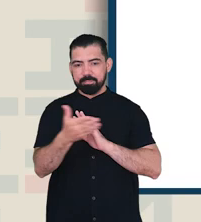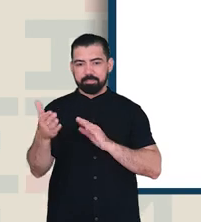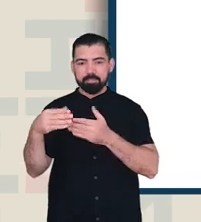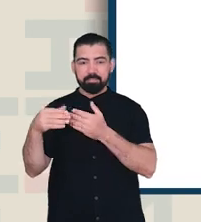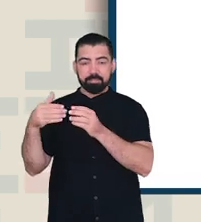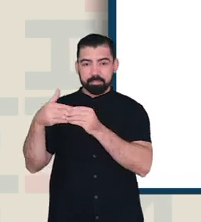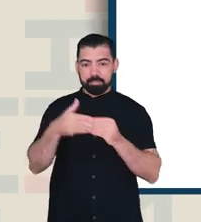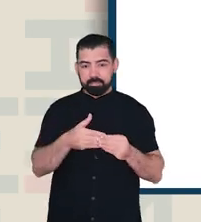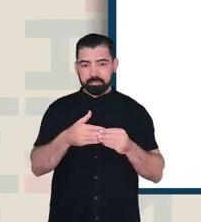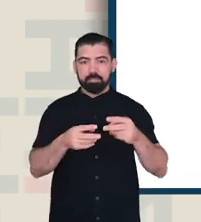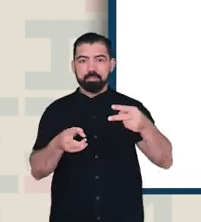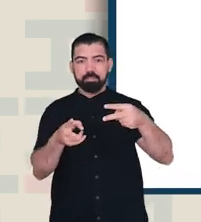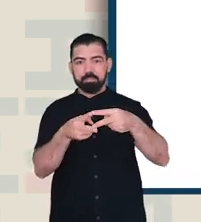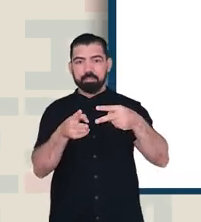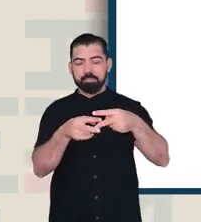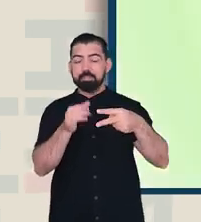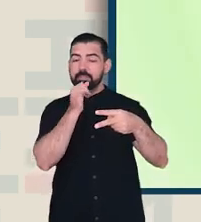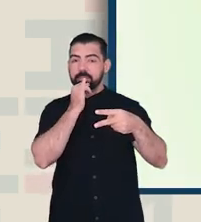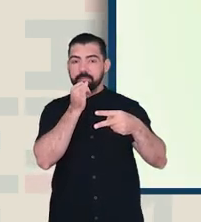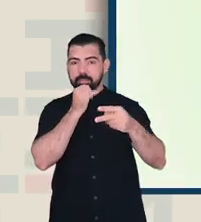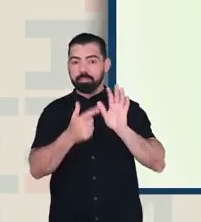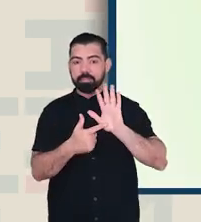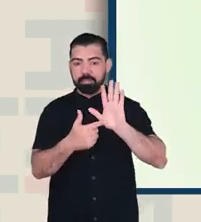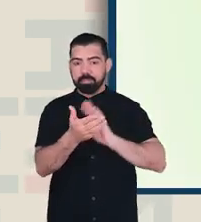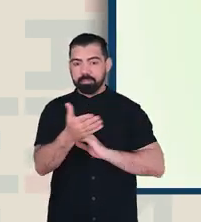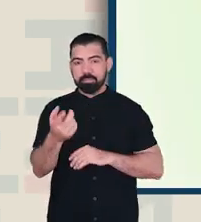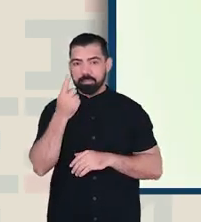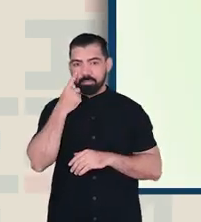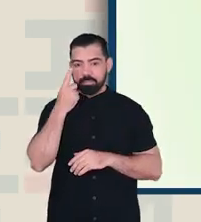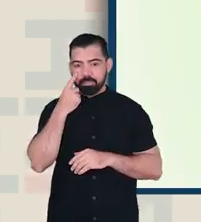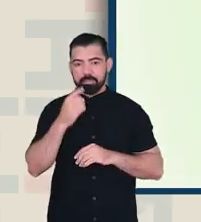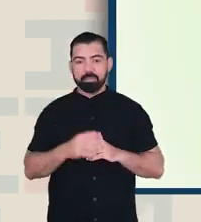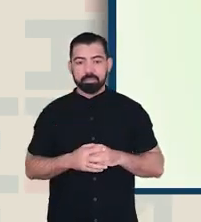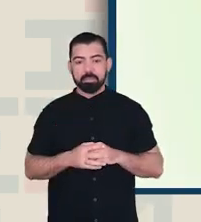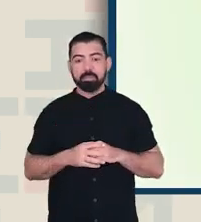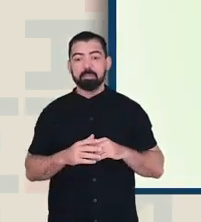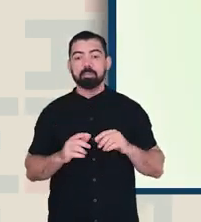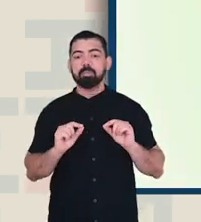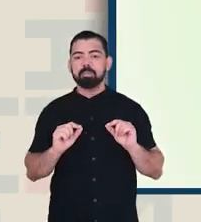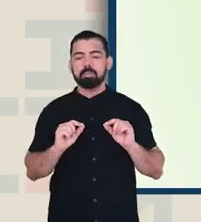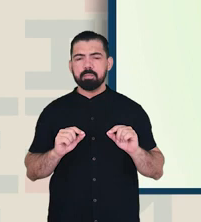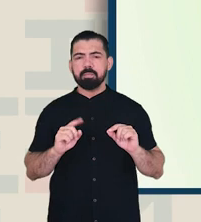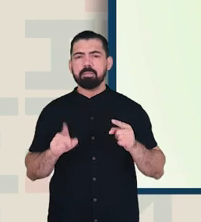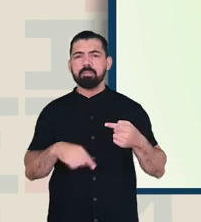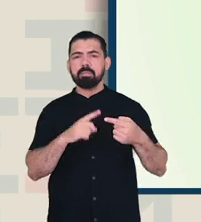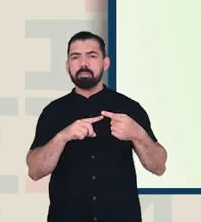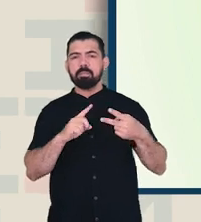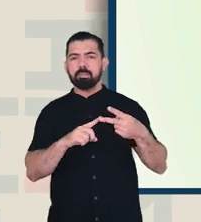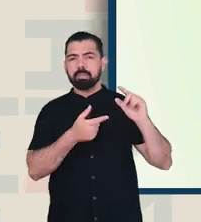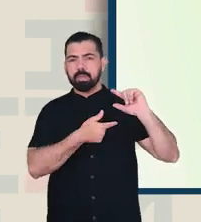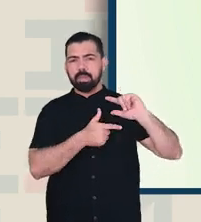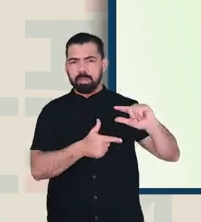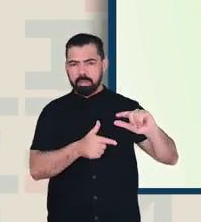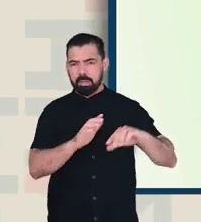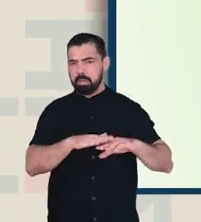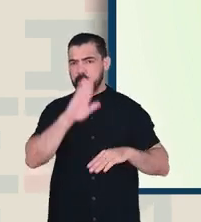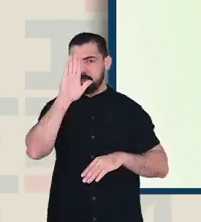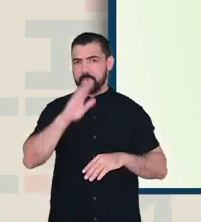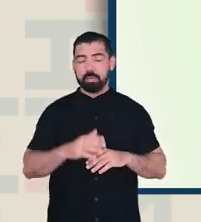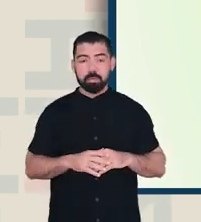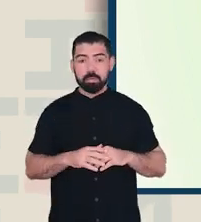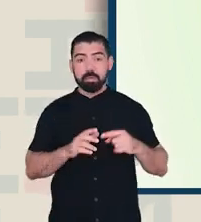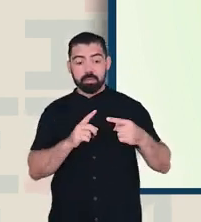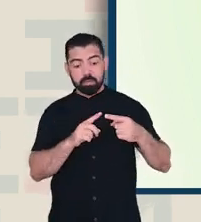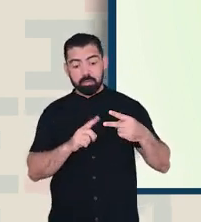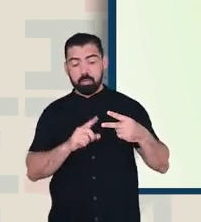Trouxe dois exemplos. Não são de mais longe os mais clássicos de todos, mas